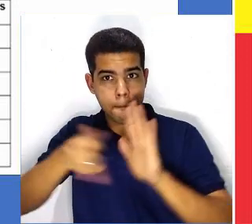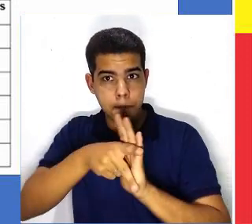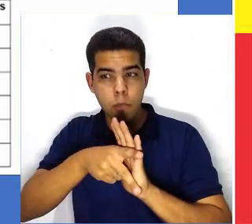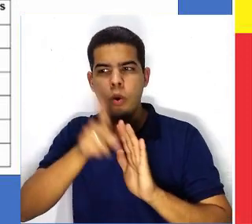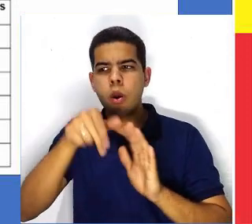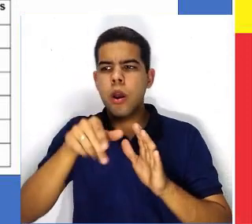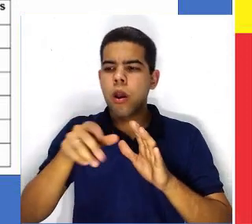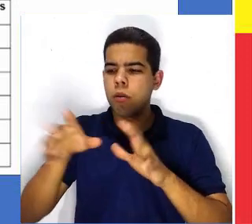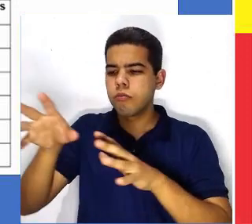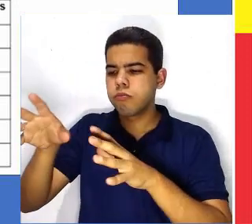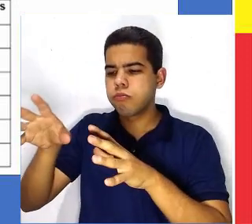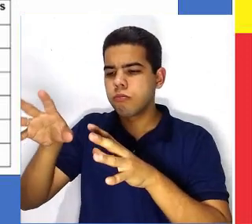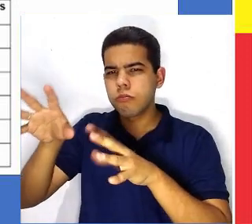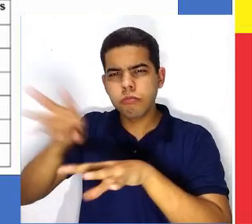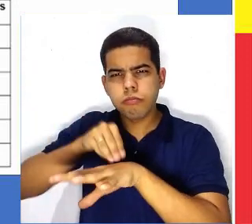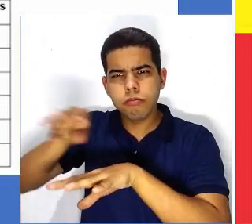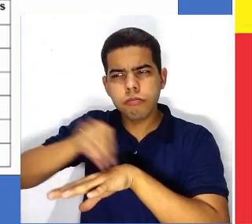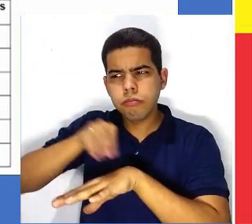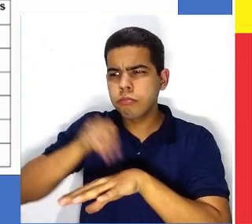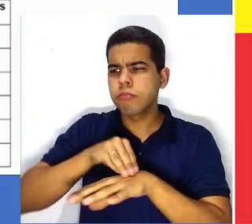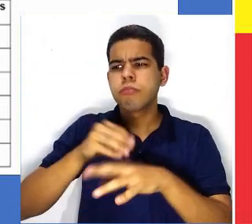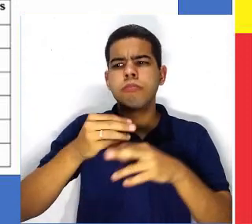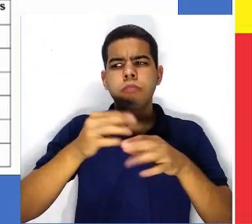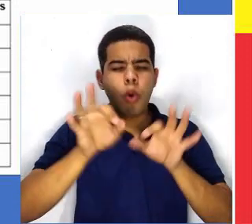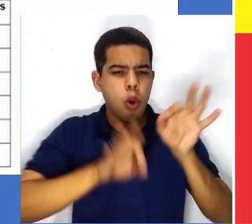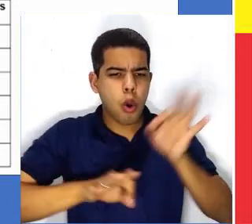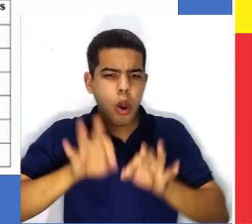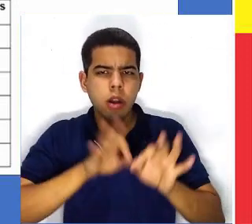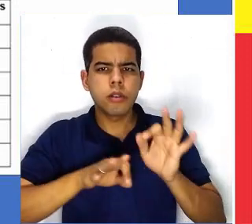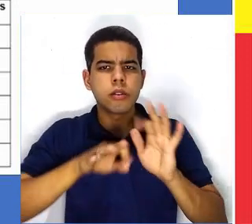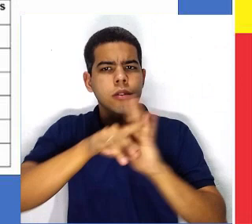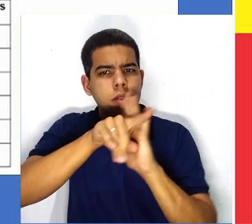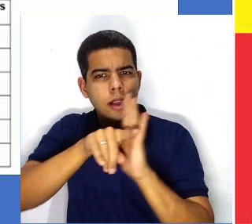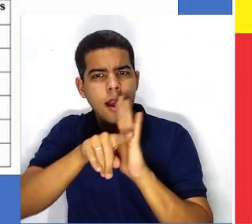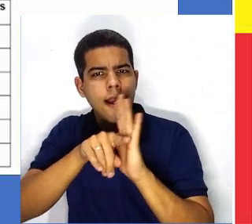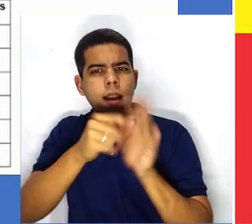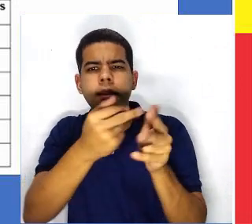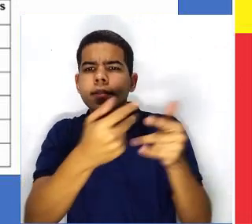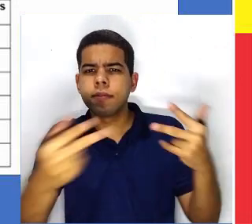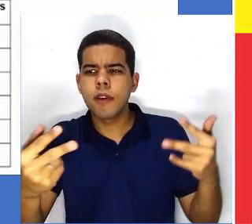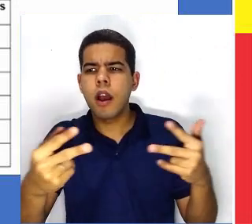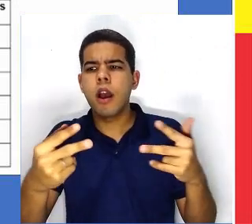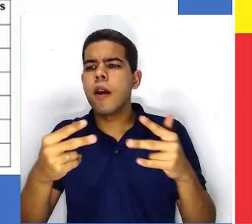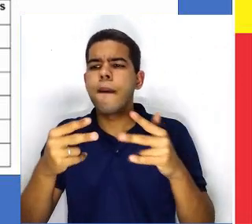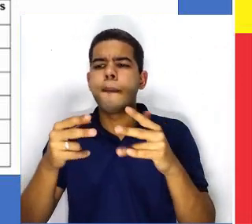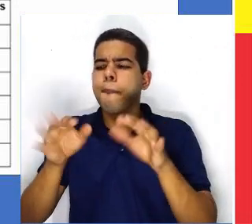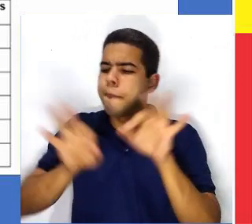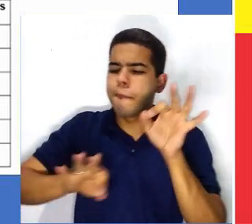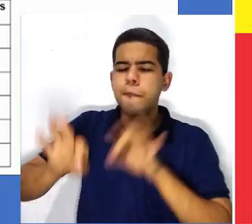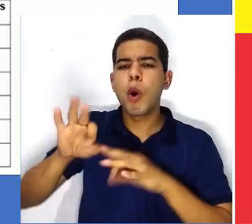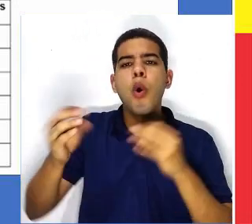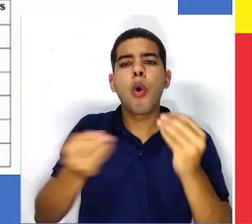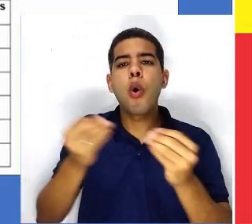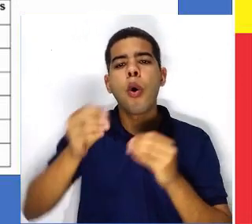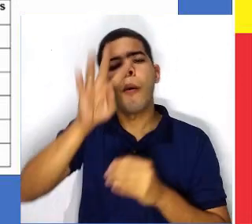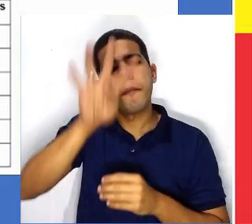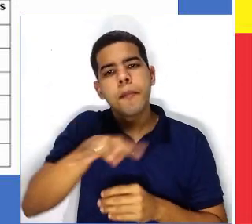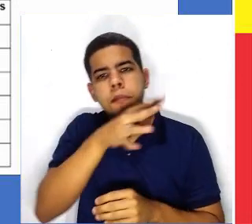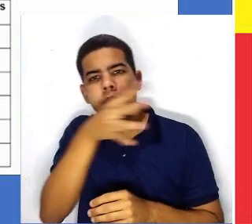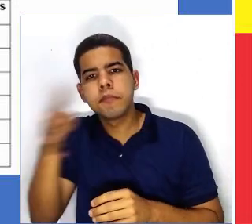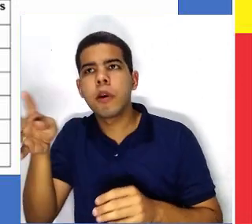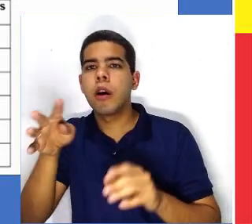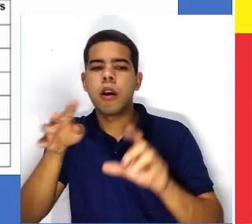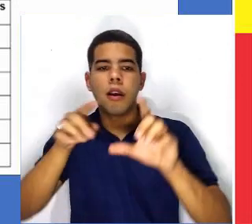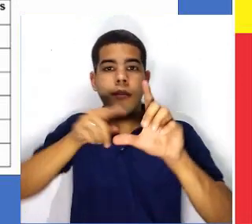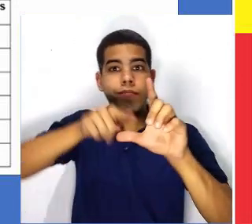coleta, organização e análise de dados. A organização dos dados é feita através de tabelas e gráficos. Eu